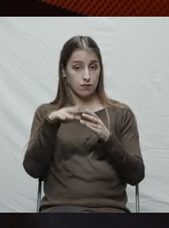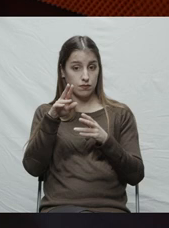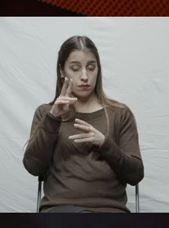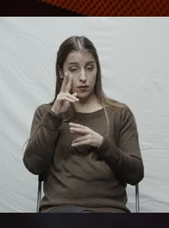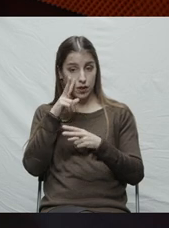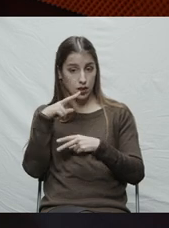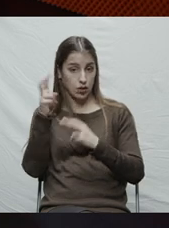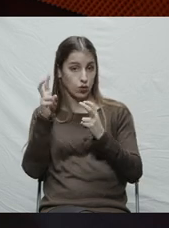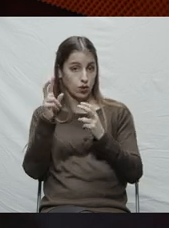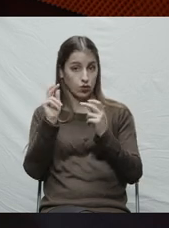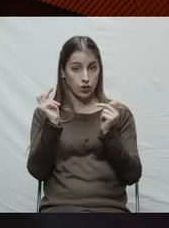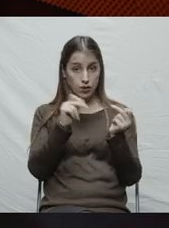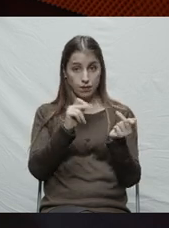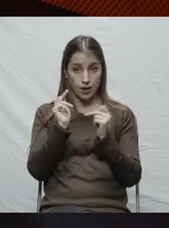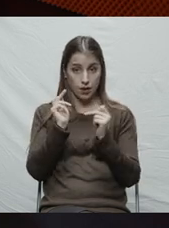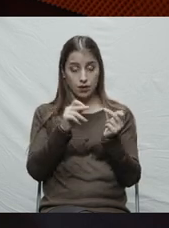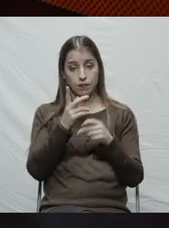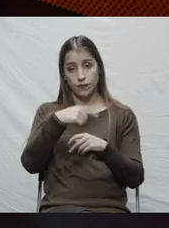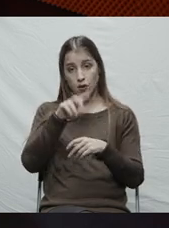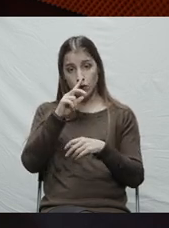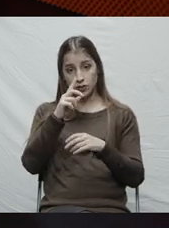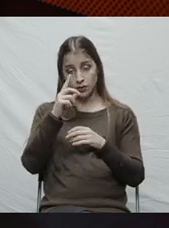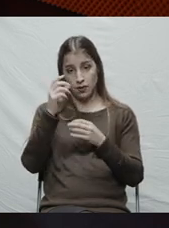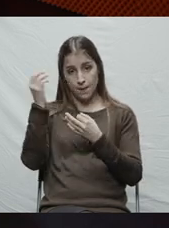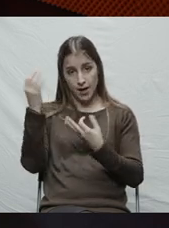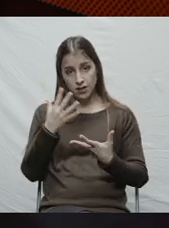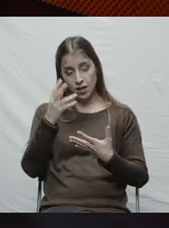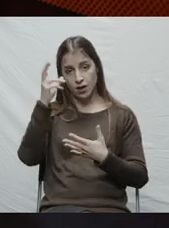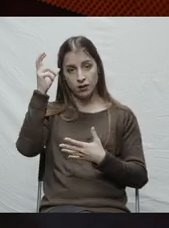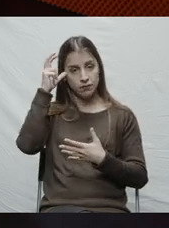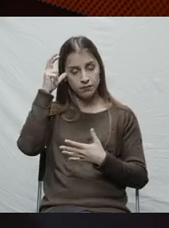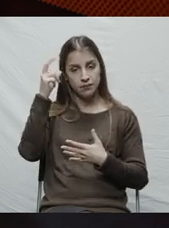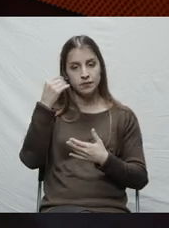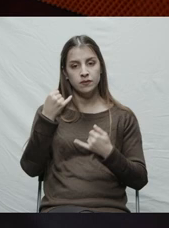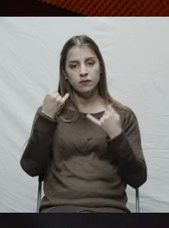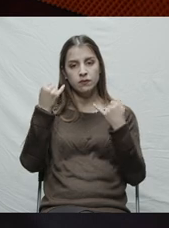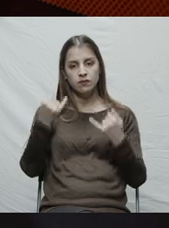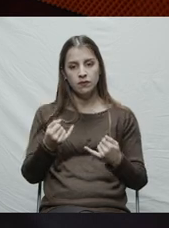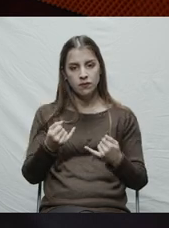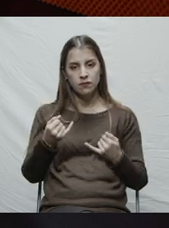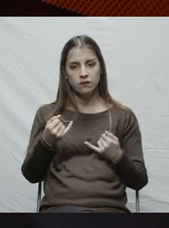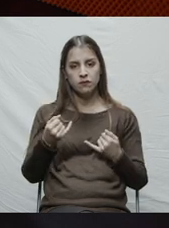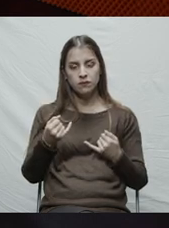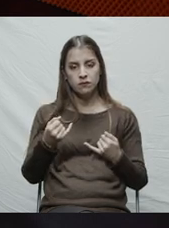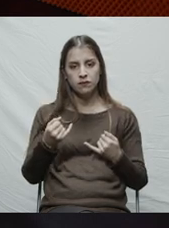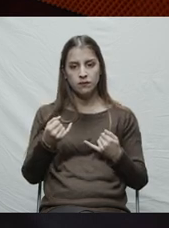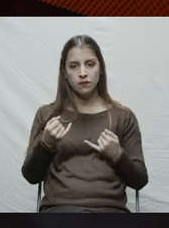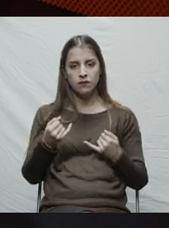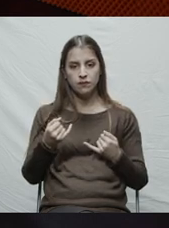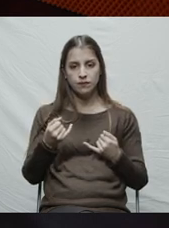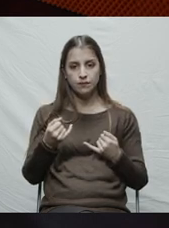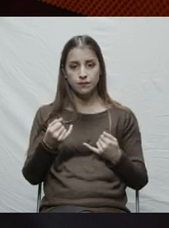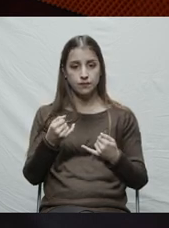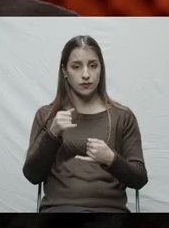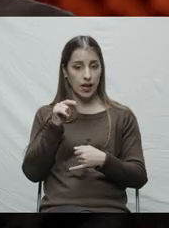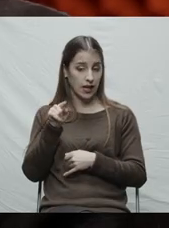Com partilhamos, esses fazemos uma colaboradores. apresentação desses conceitos e depois vamos. Também podes continuar a explicar um bocadinho mais como é que